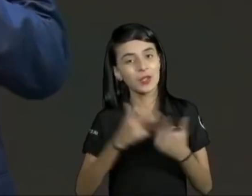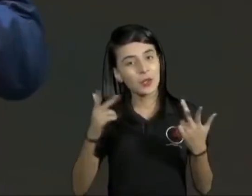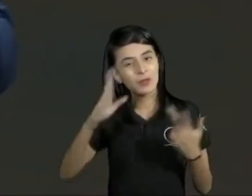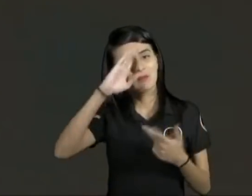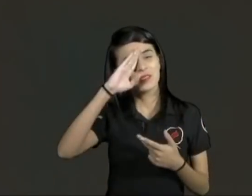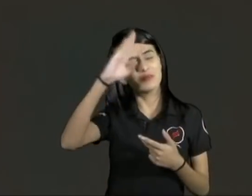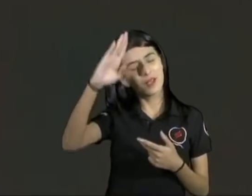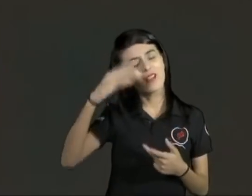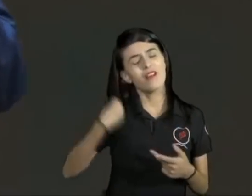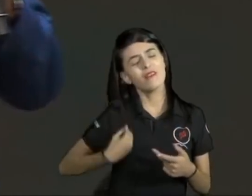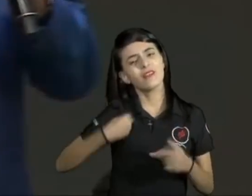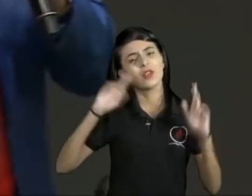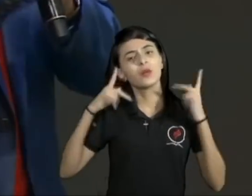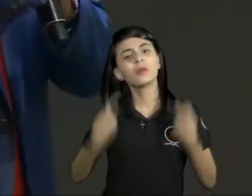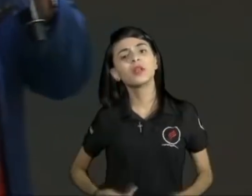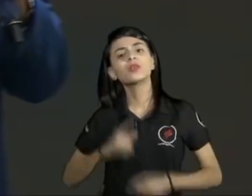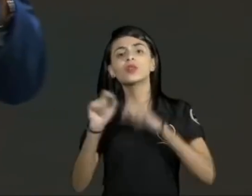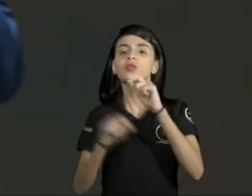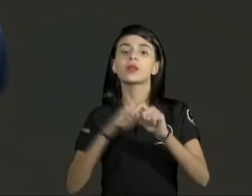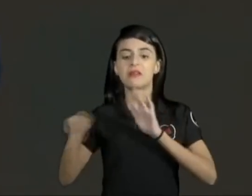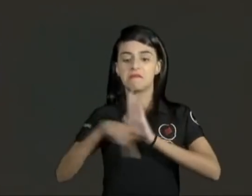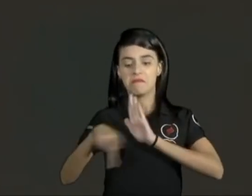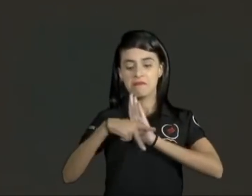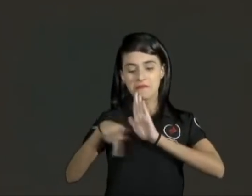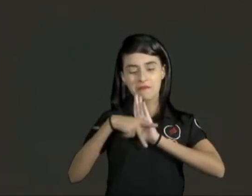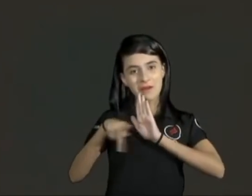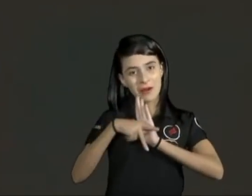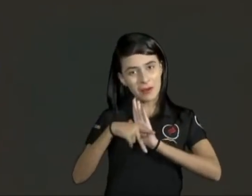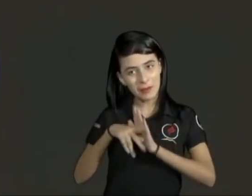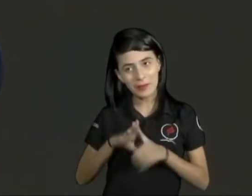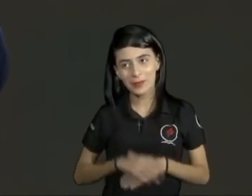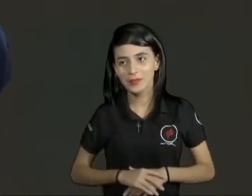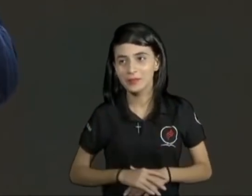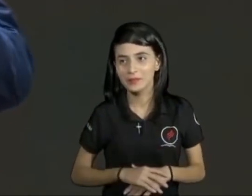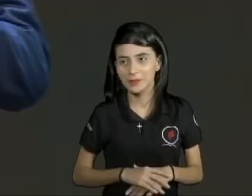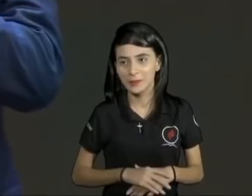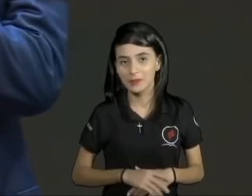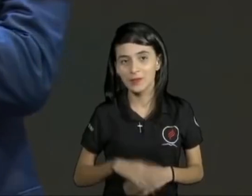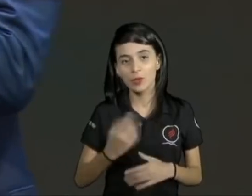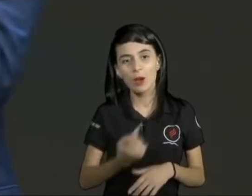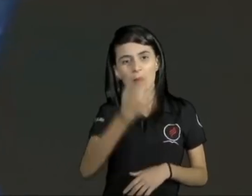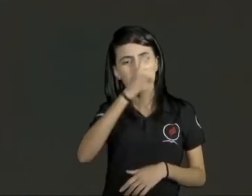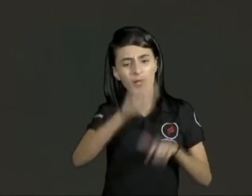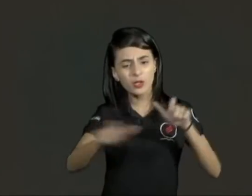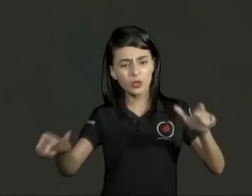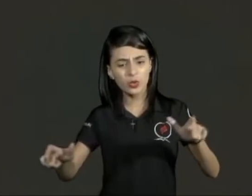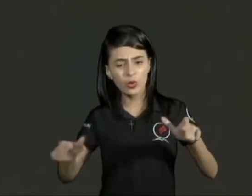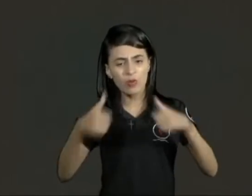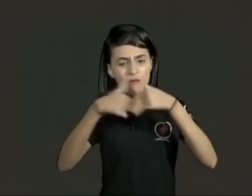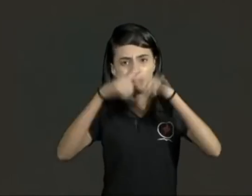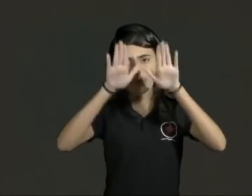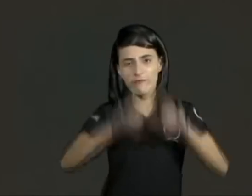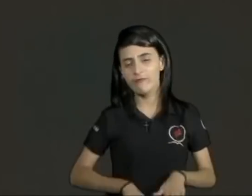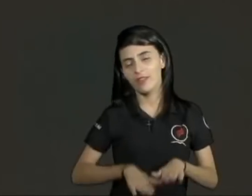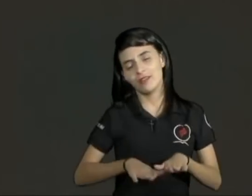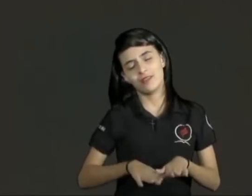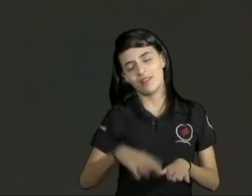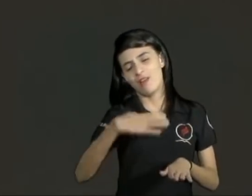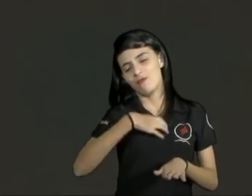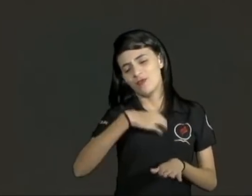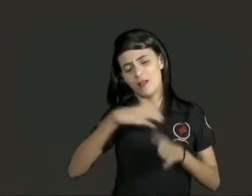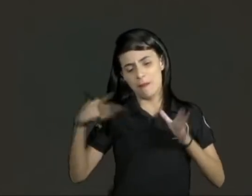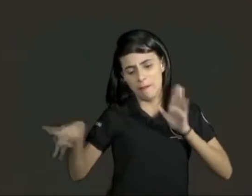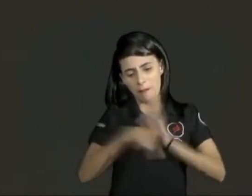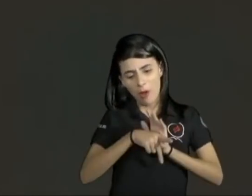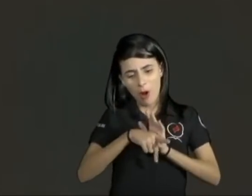fundamental na vida humana que chama-se pertencimento uma pessoa não fica no lugar que ela não se